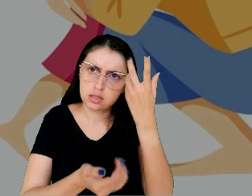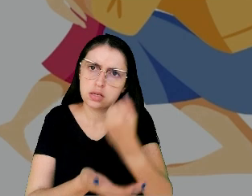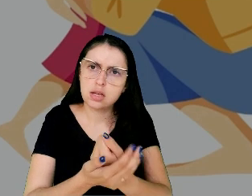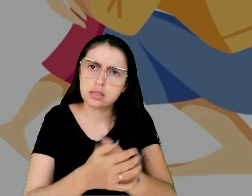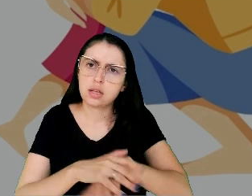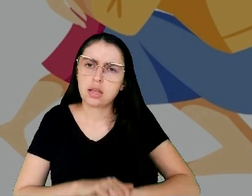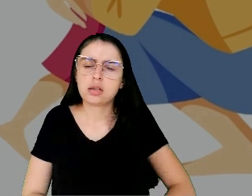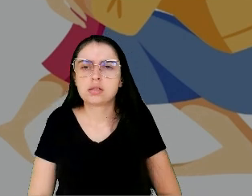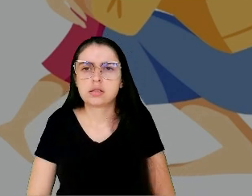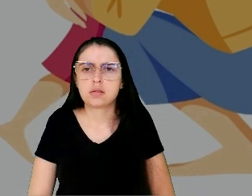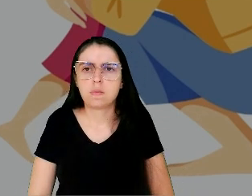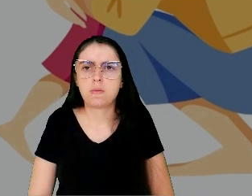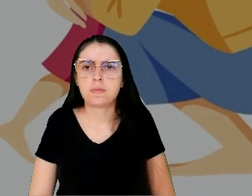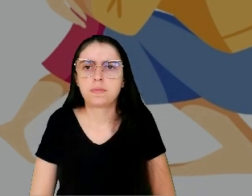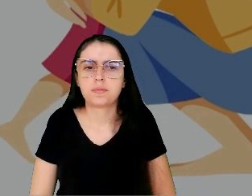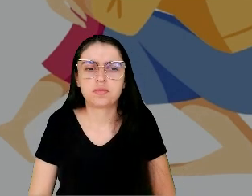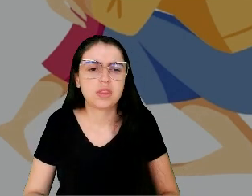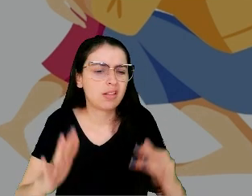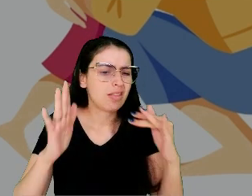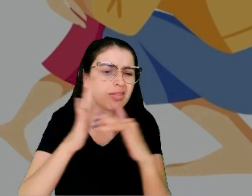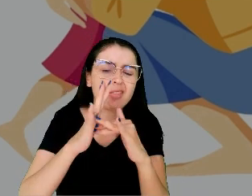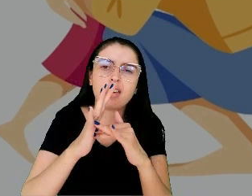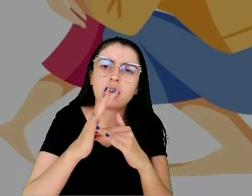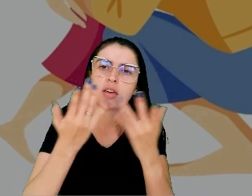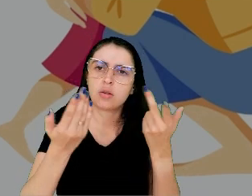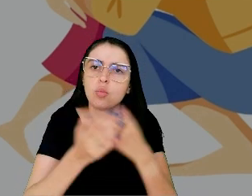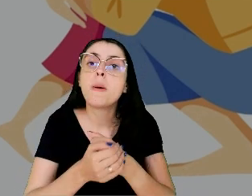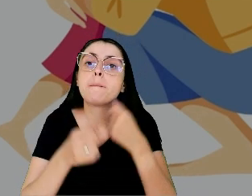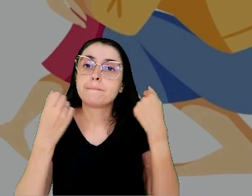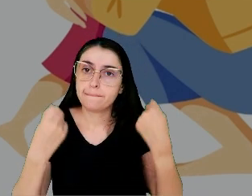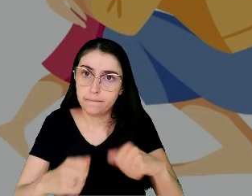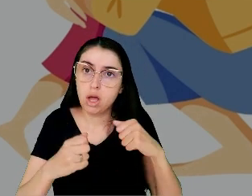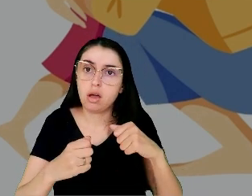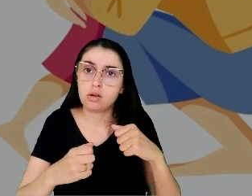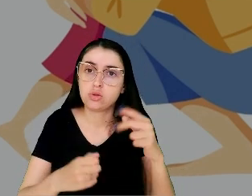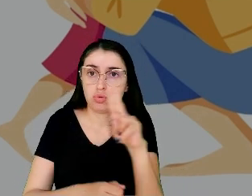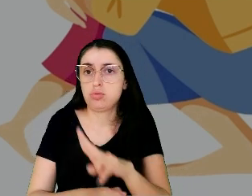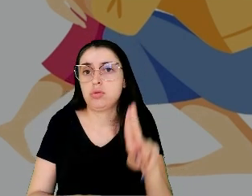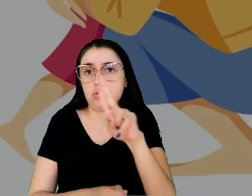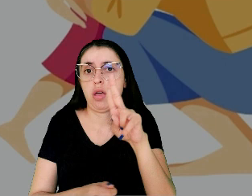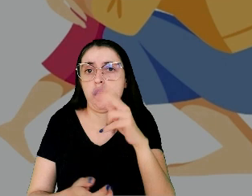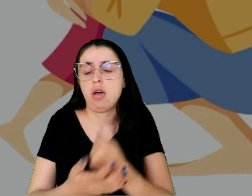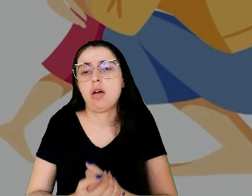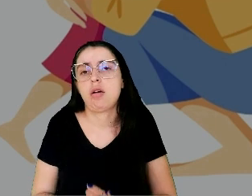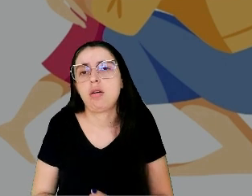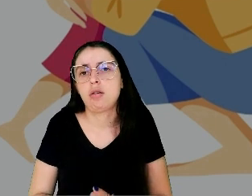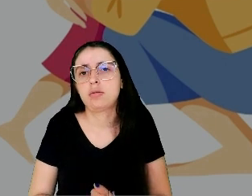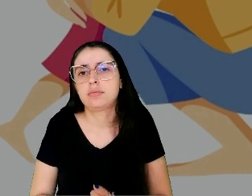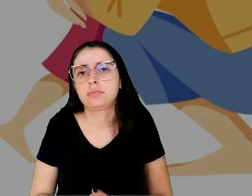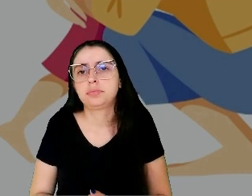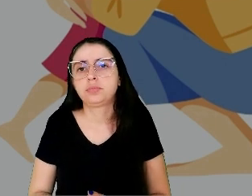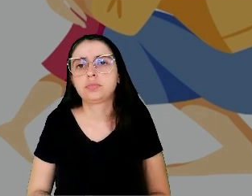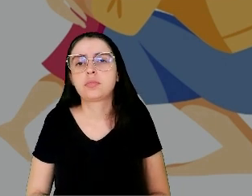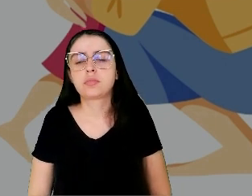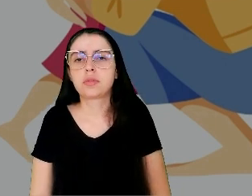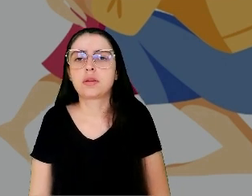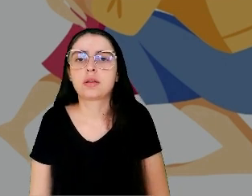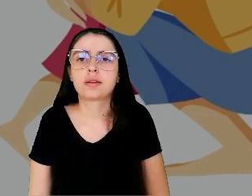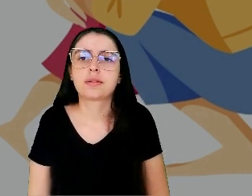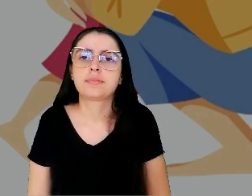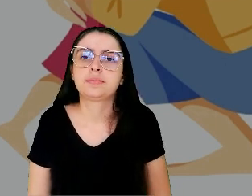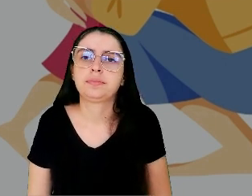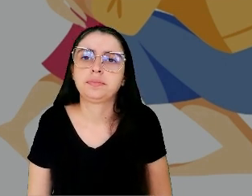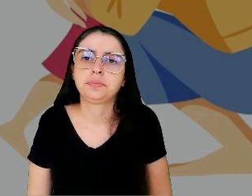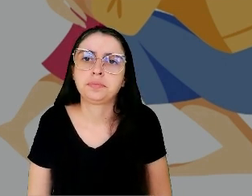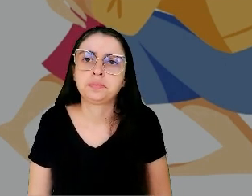decisões sobre um limite do quanto de veneno nós podemos ou não ter em